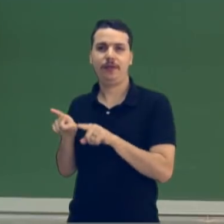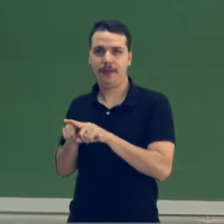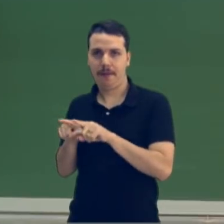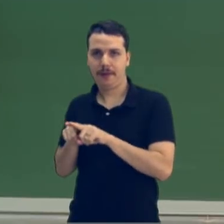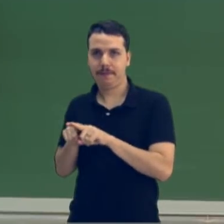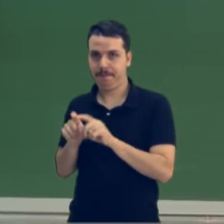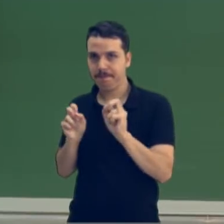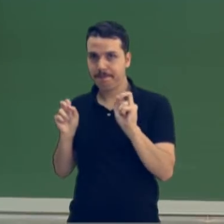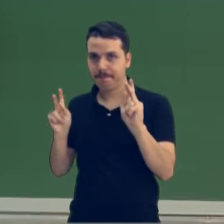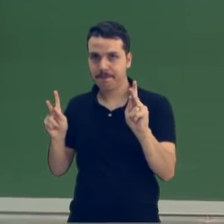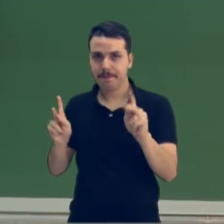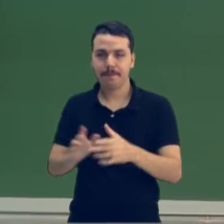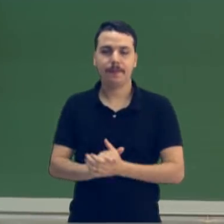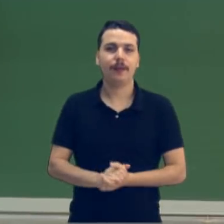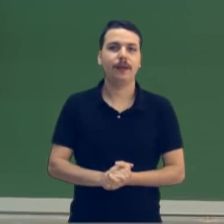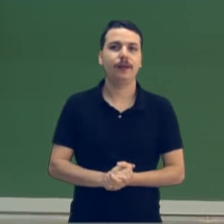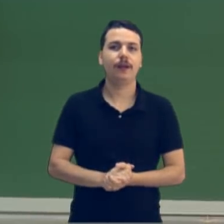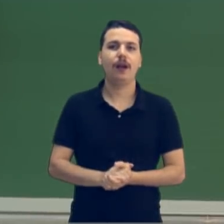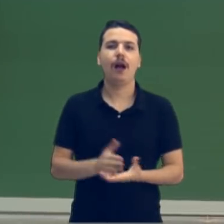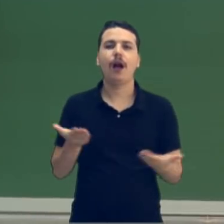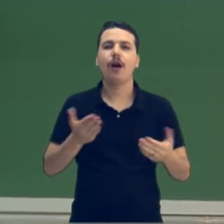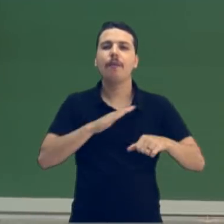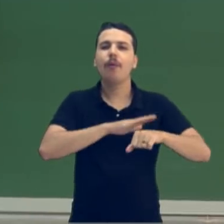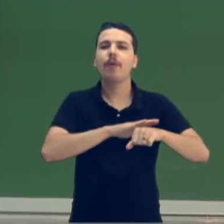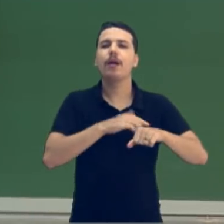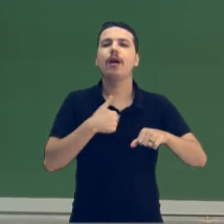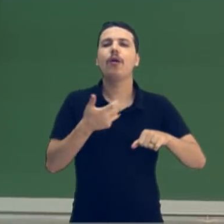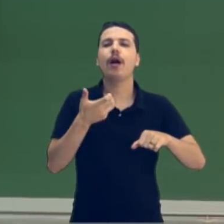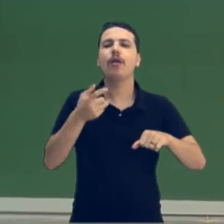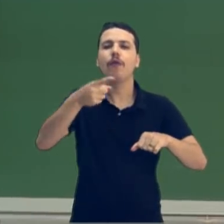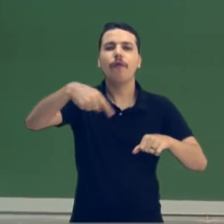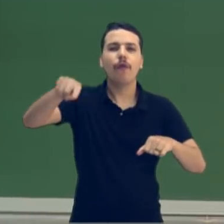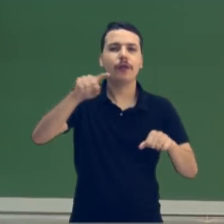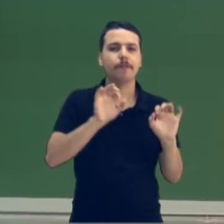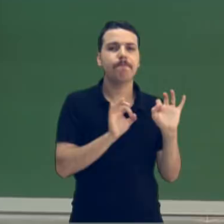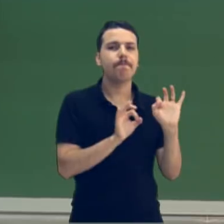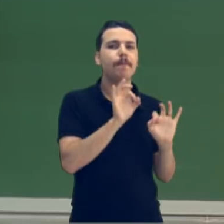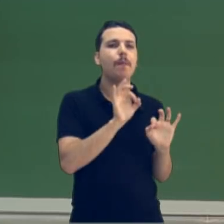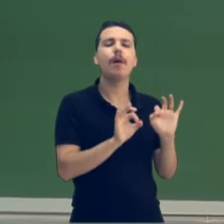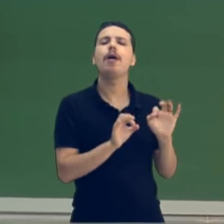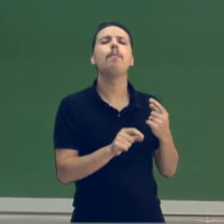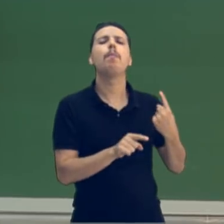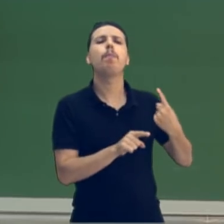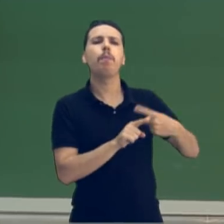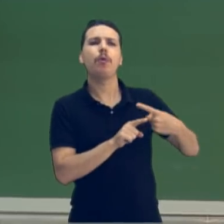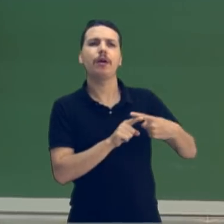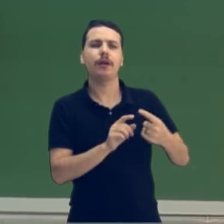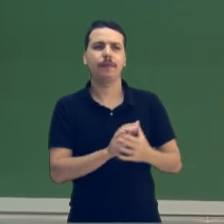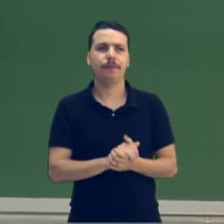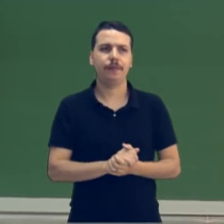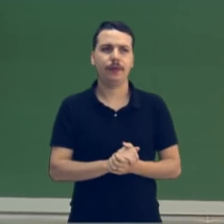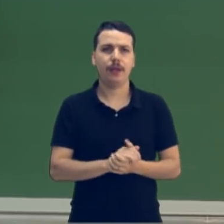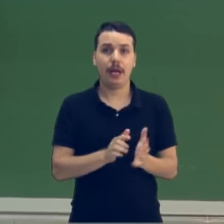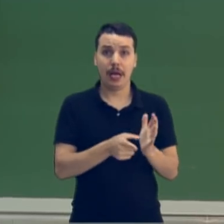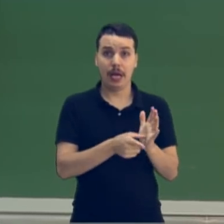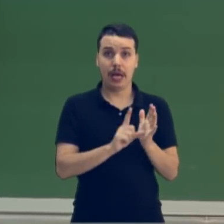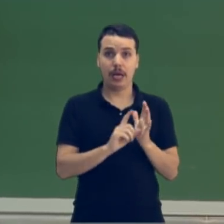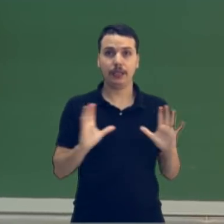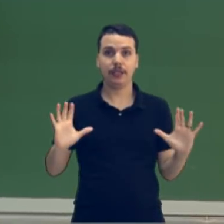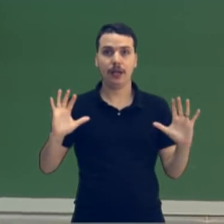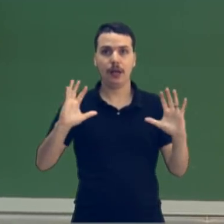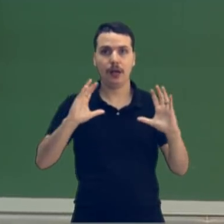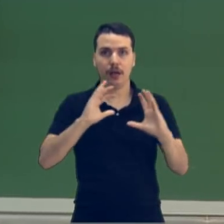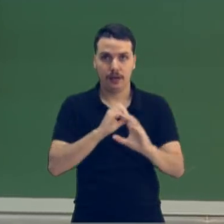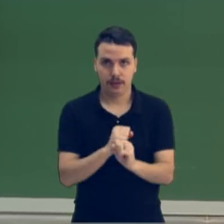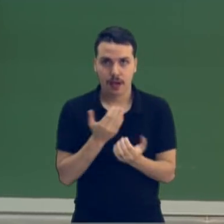ok? Nesse momento, eu quero que vocês se preparem. Por quê? Antes de fechar a aula aqui,